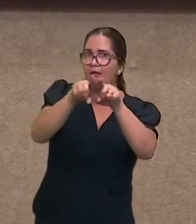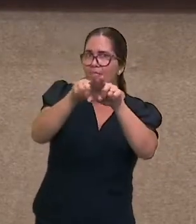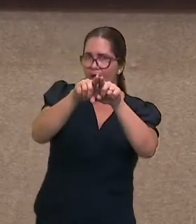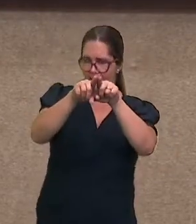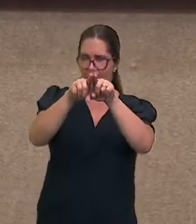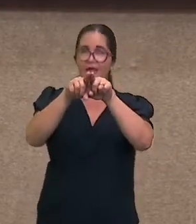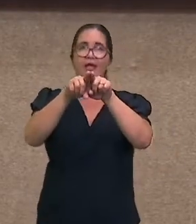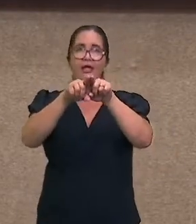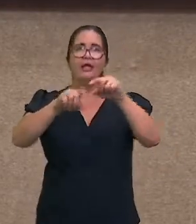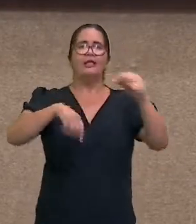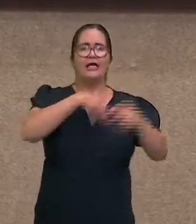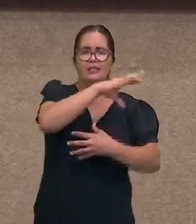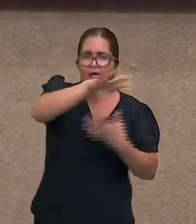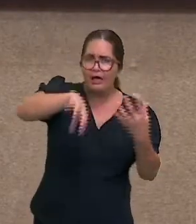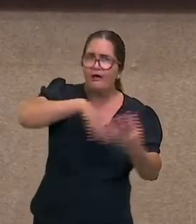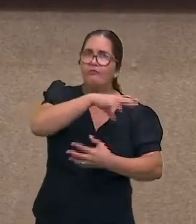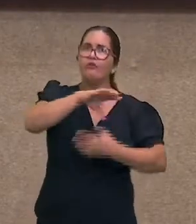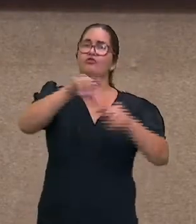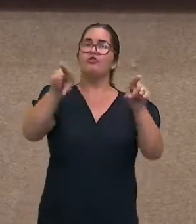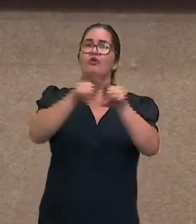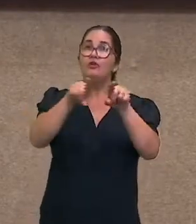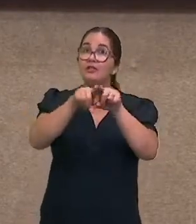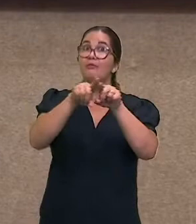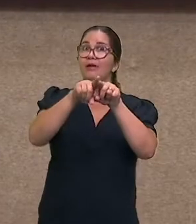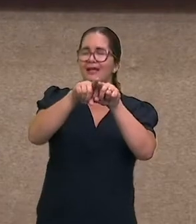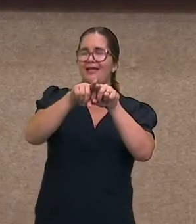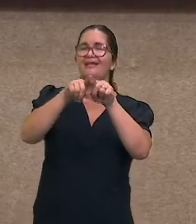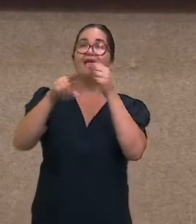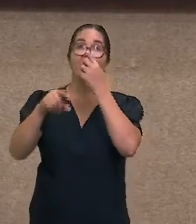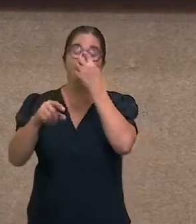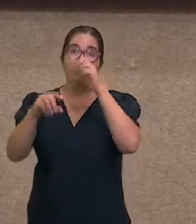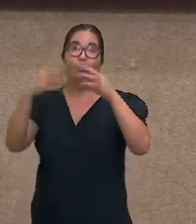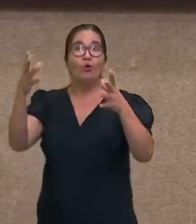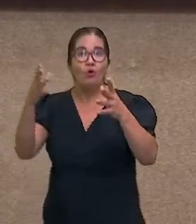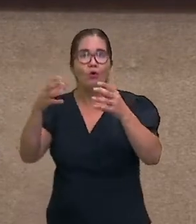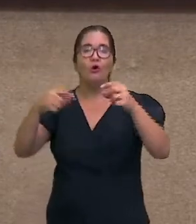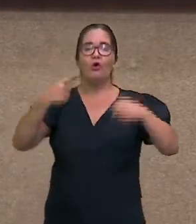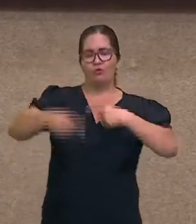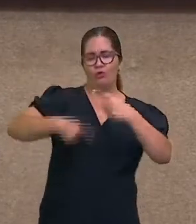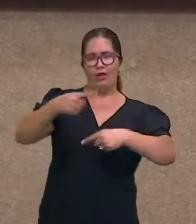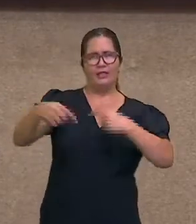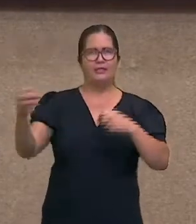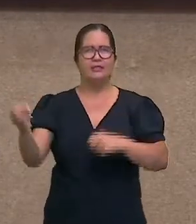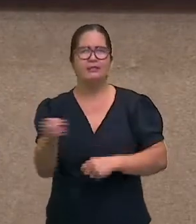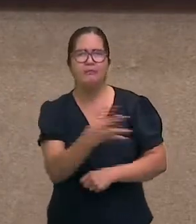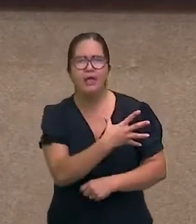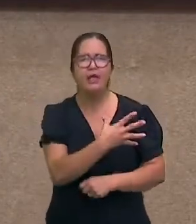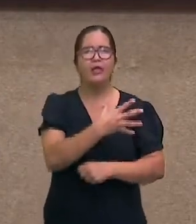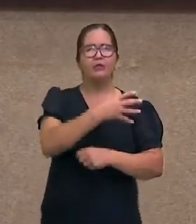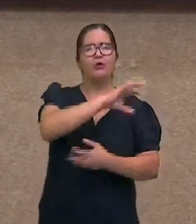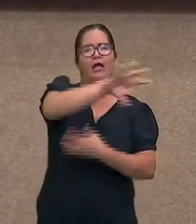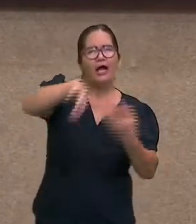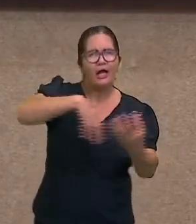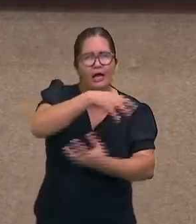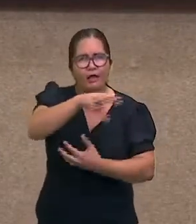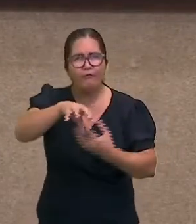que viviam ocorrendo na Europa, como o Renascimento, a reforma religiosa, a